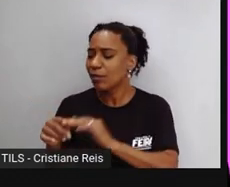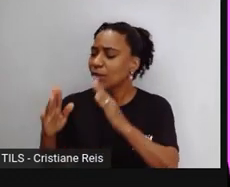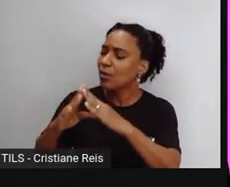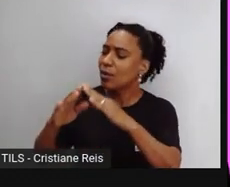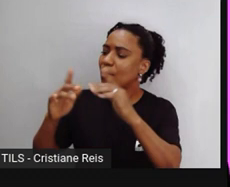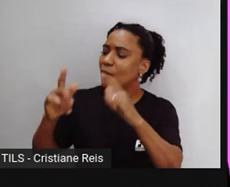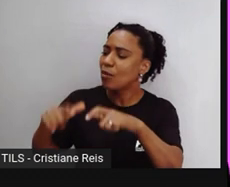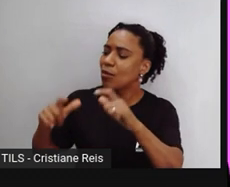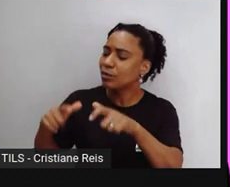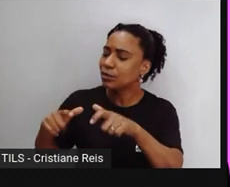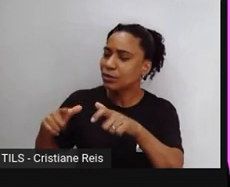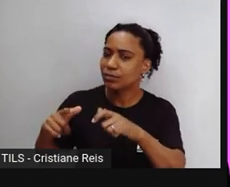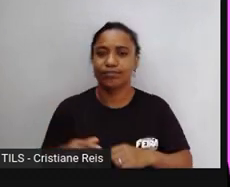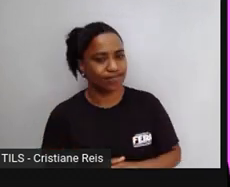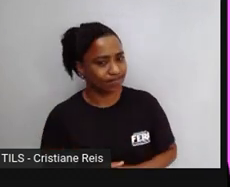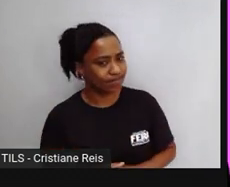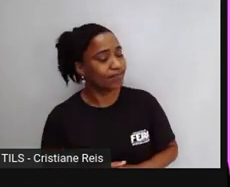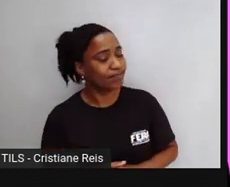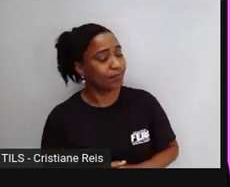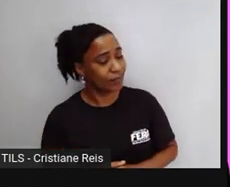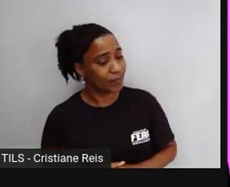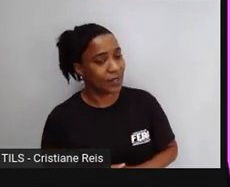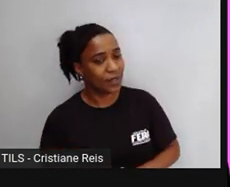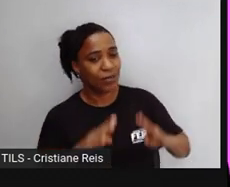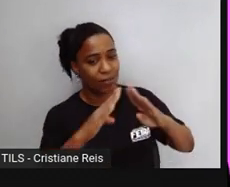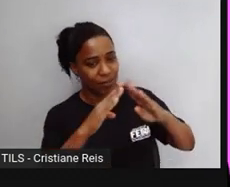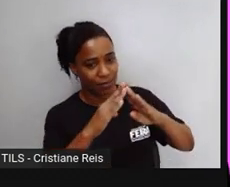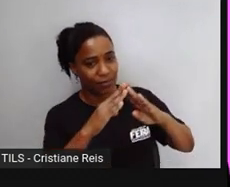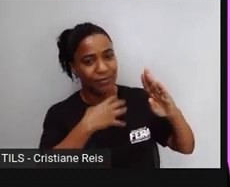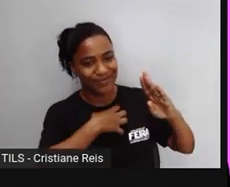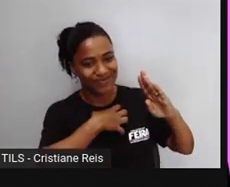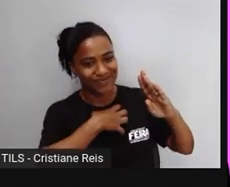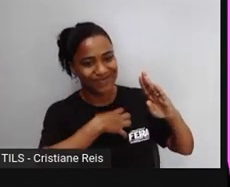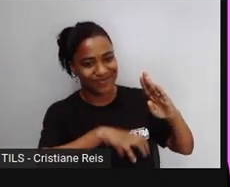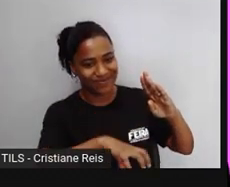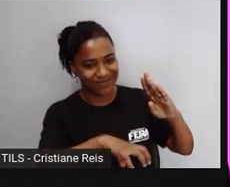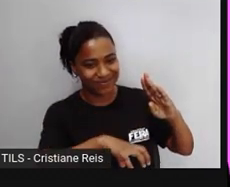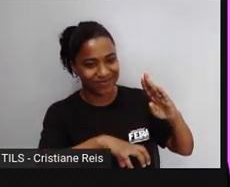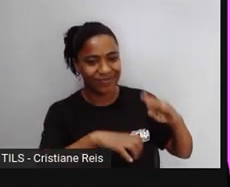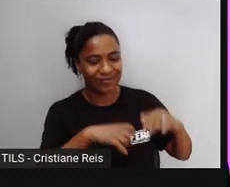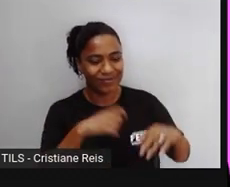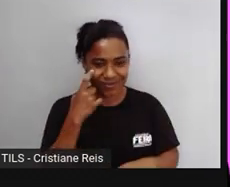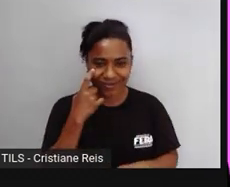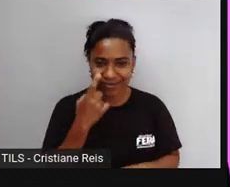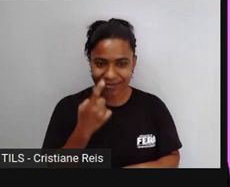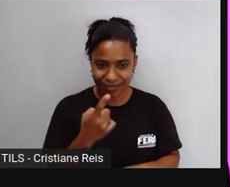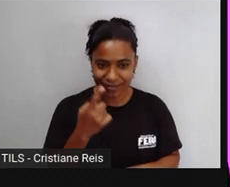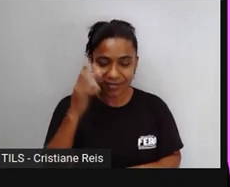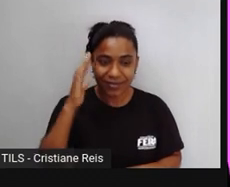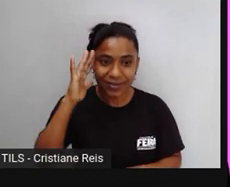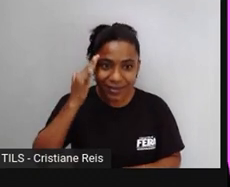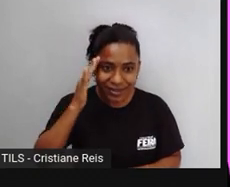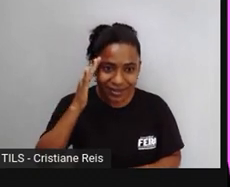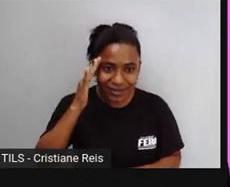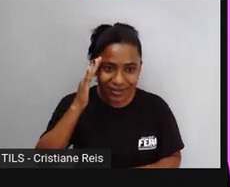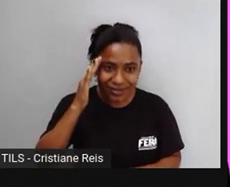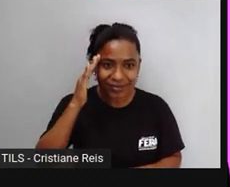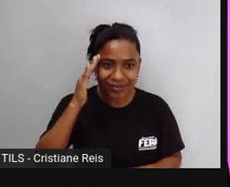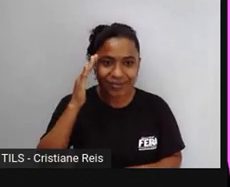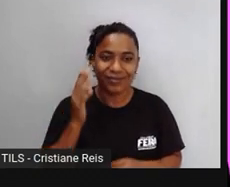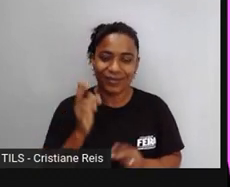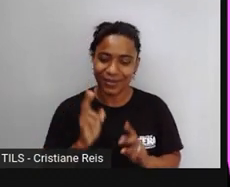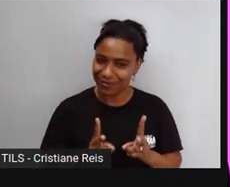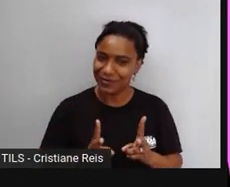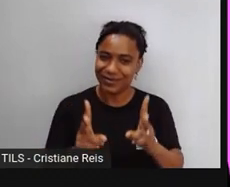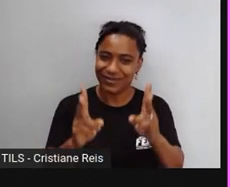live in Salvador. Eu moro em Salvador. Ok? Did you understand? Vocês entenderam? So,